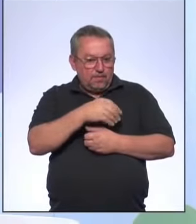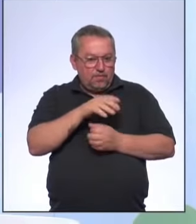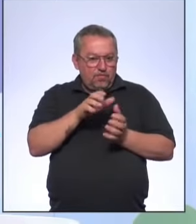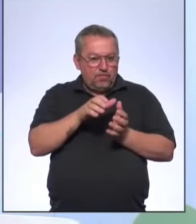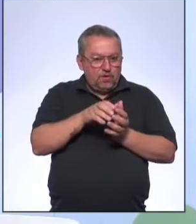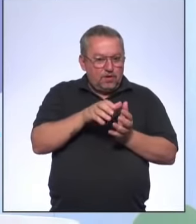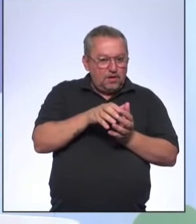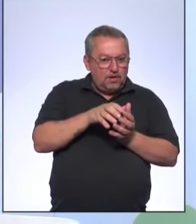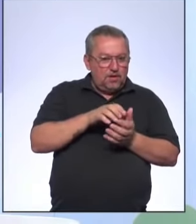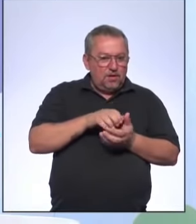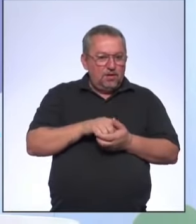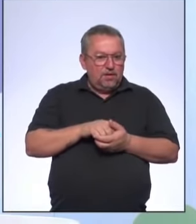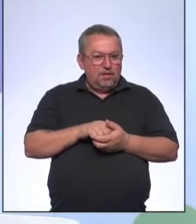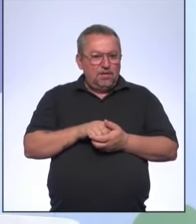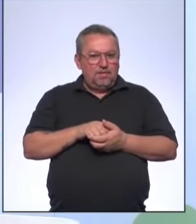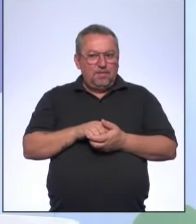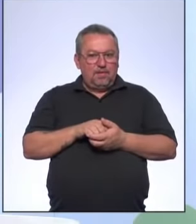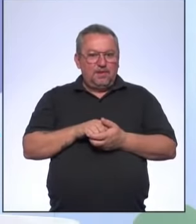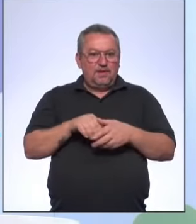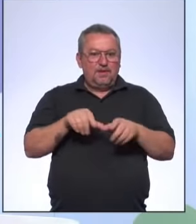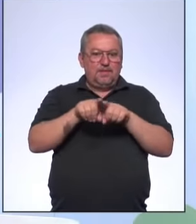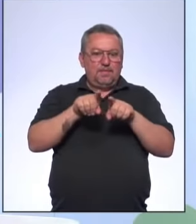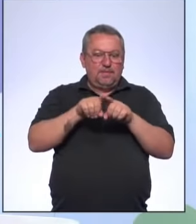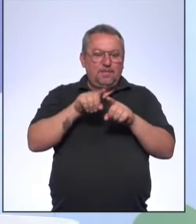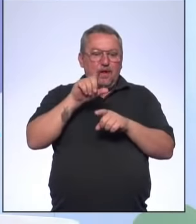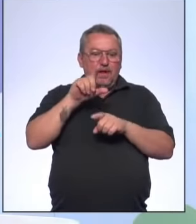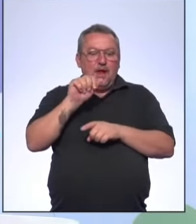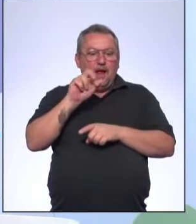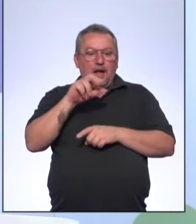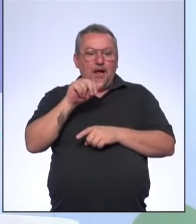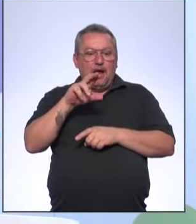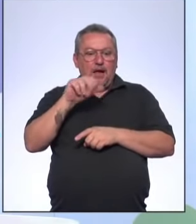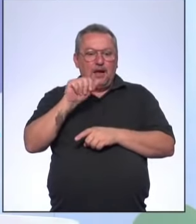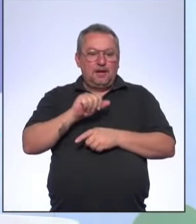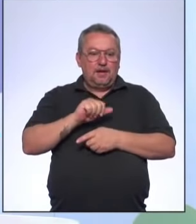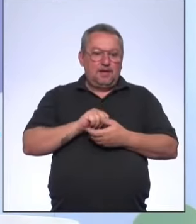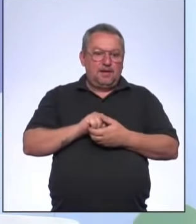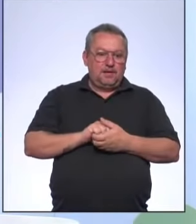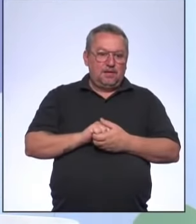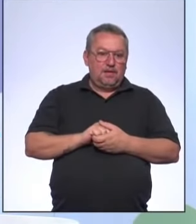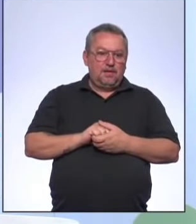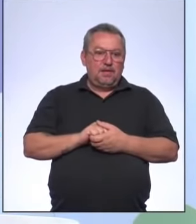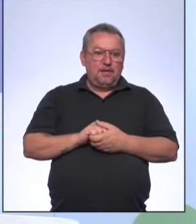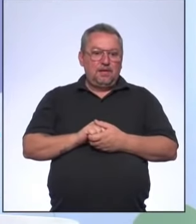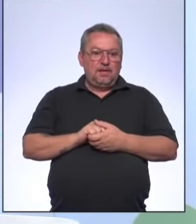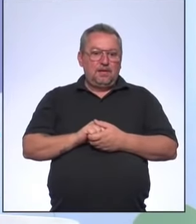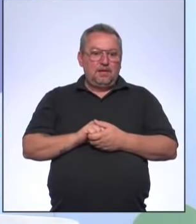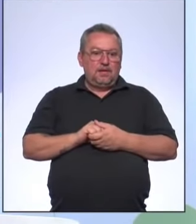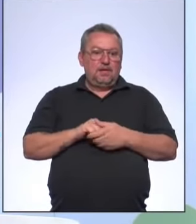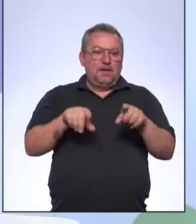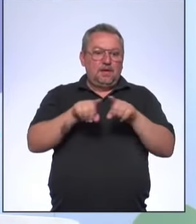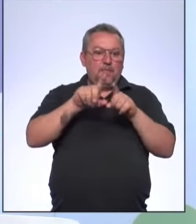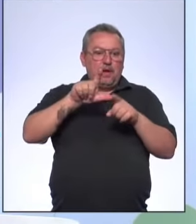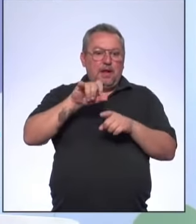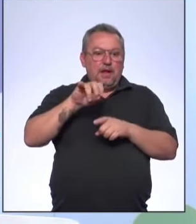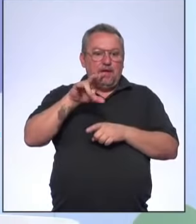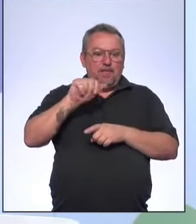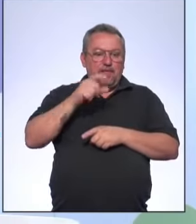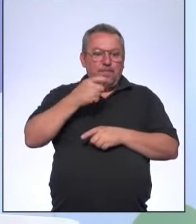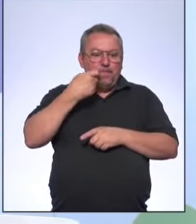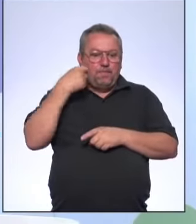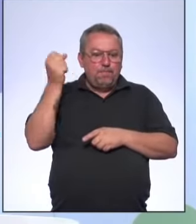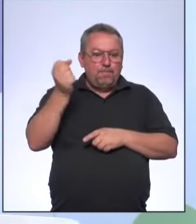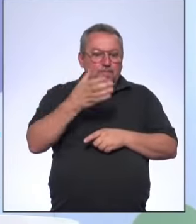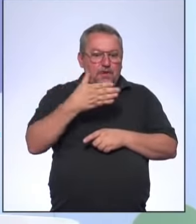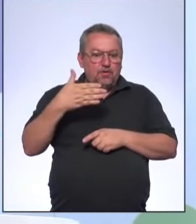jacaré e o gustavo bordar aí poderia colocar em inglês macau né que já trabalhou vocabulário a lívia fish